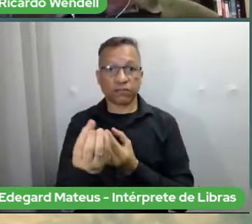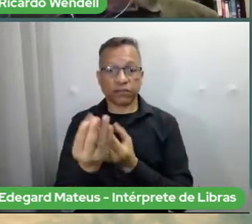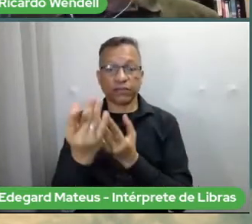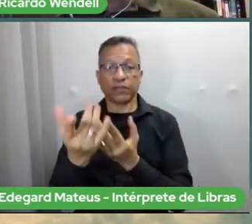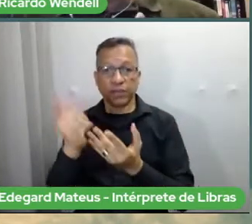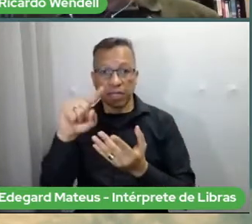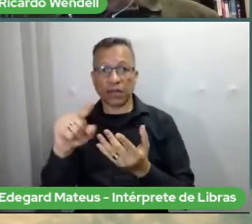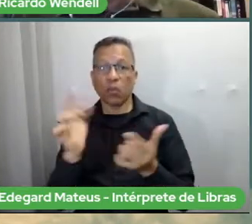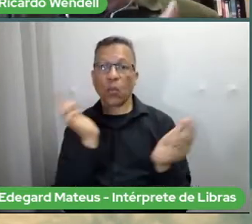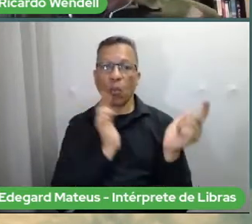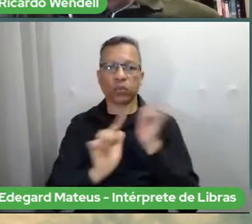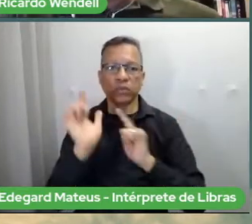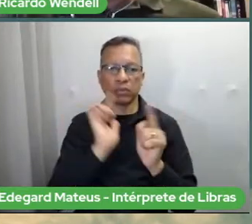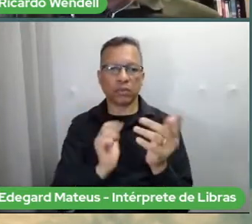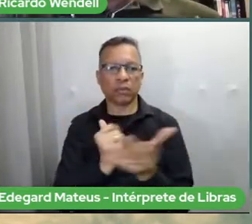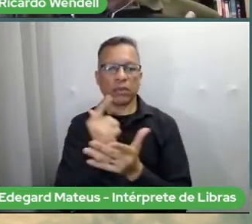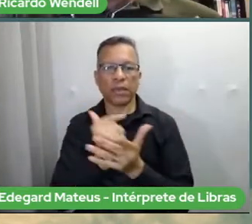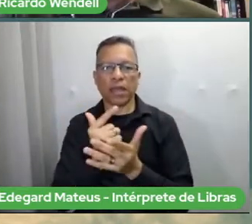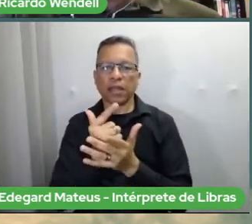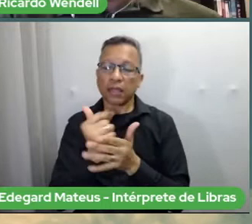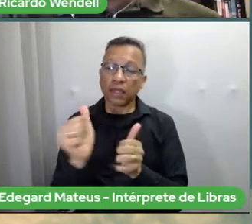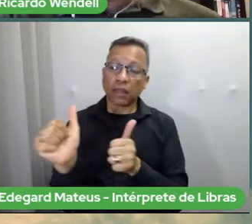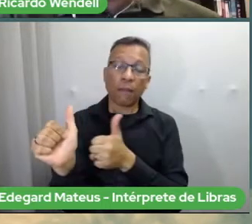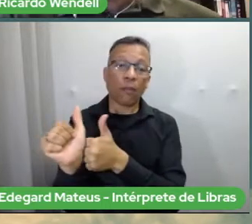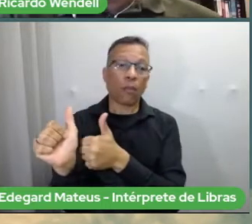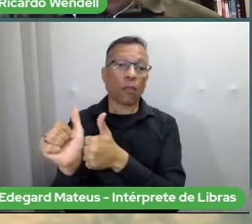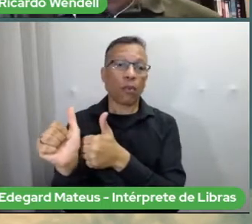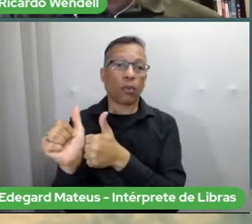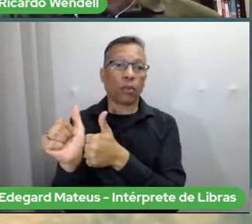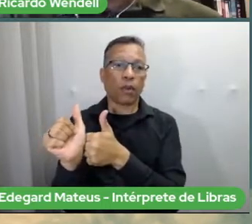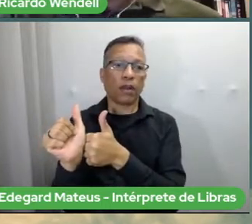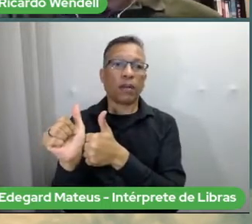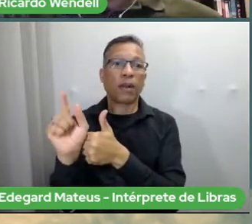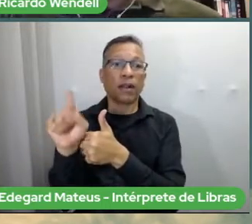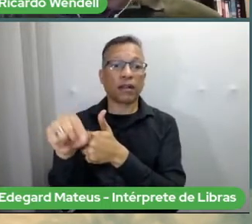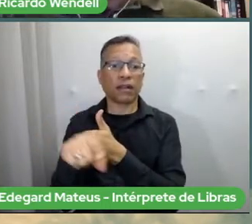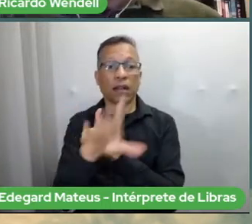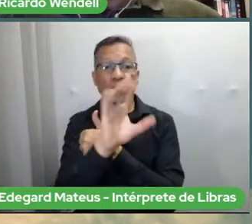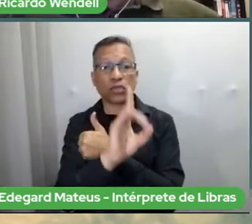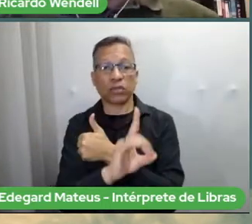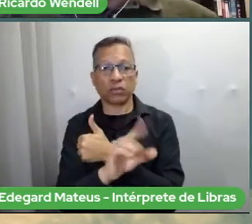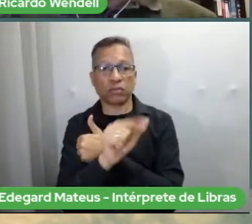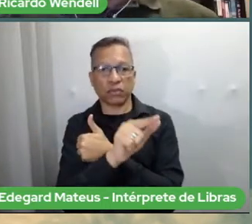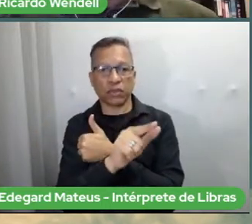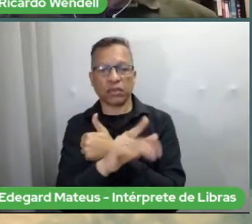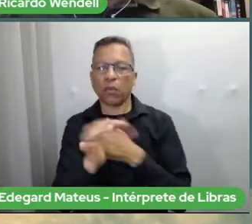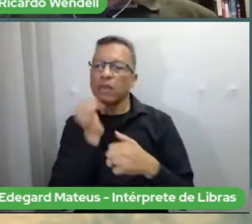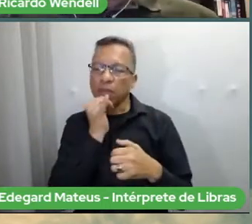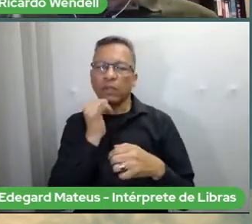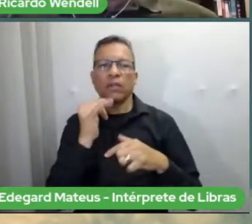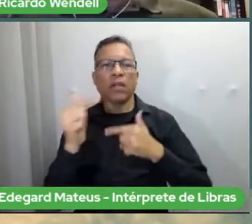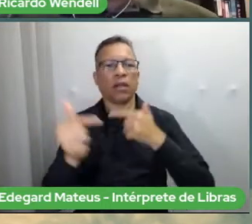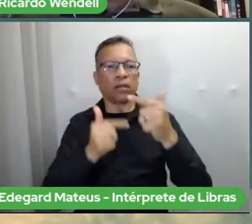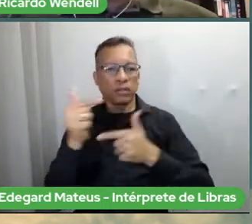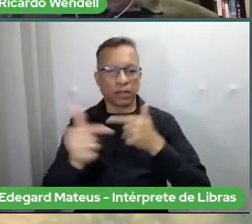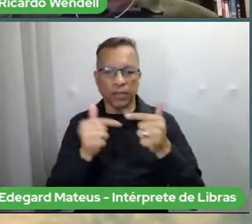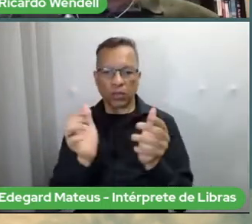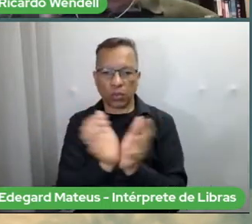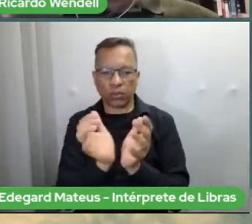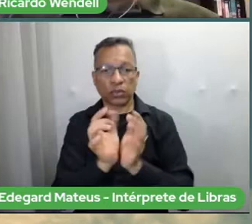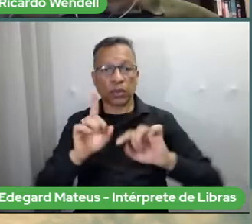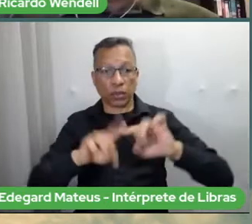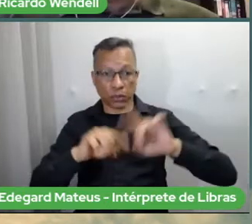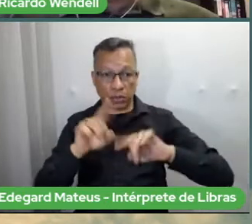consumido, ele deve estar próximo de quem realmente é dono do dado. Então, se eu, por exemplo, eu trabalho num time de produtos,